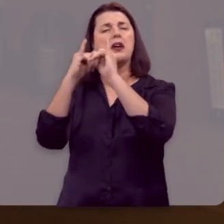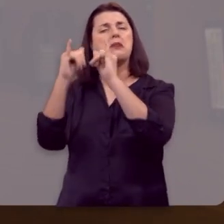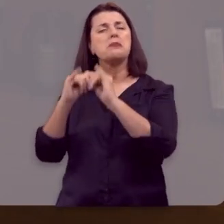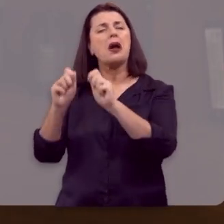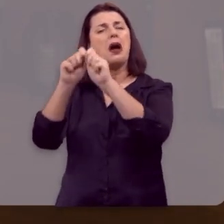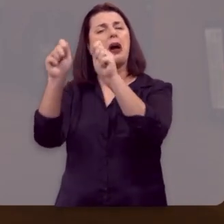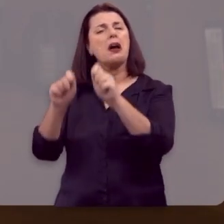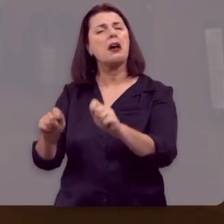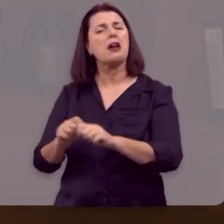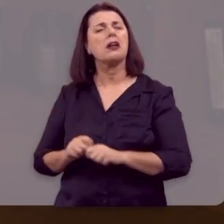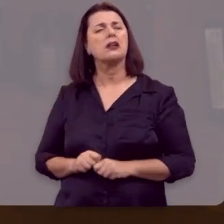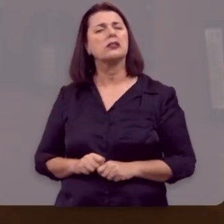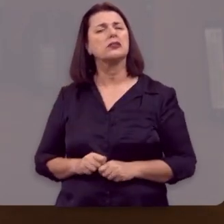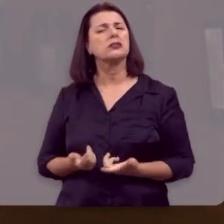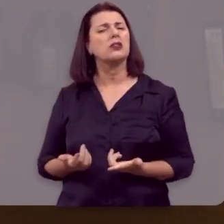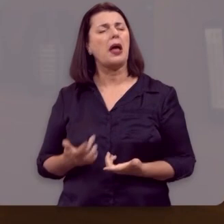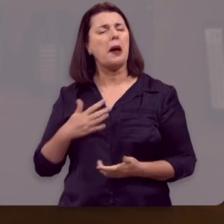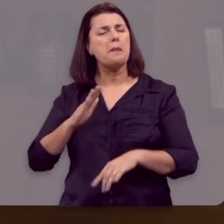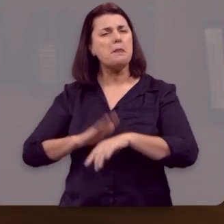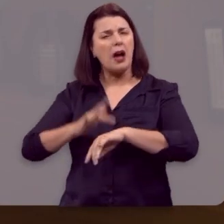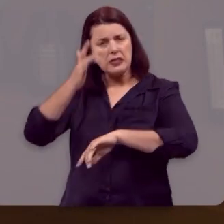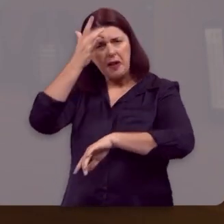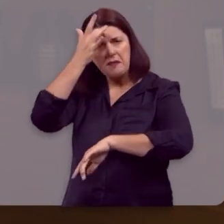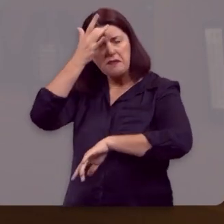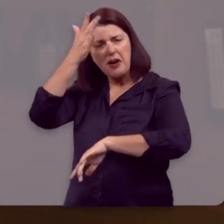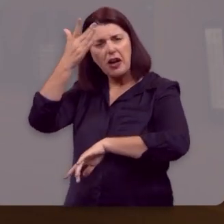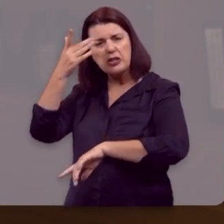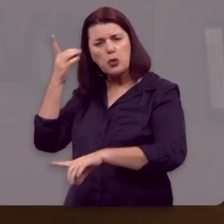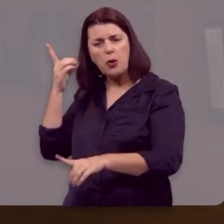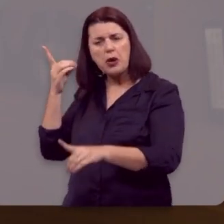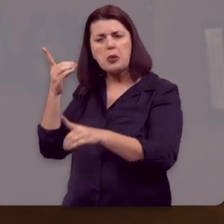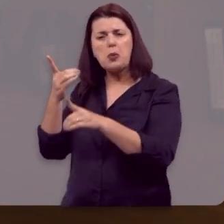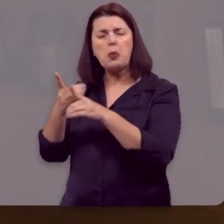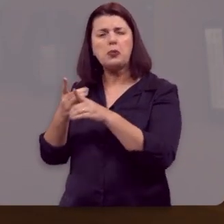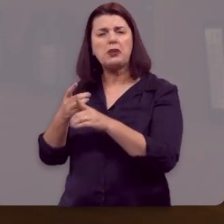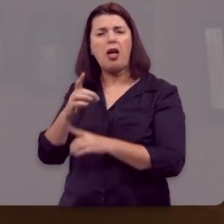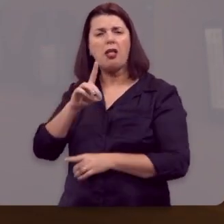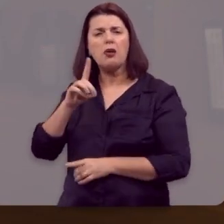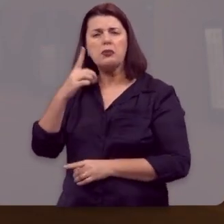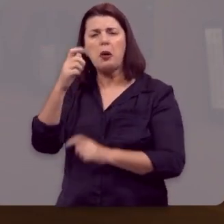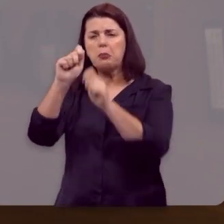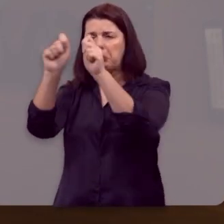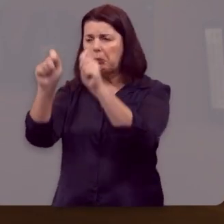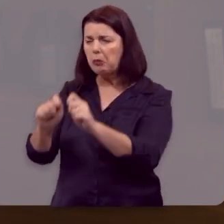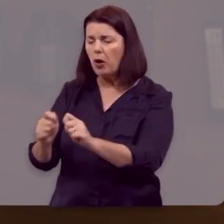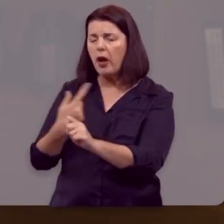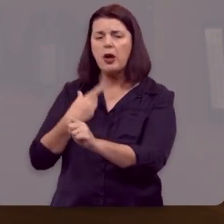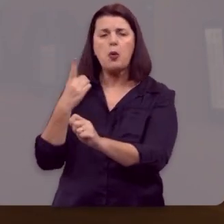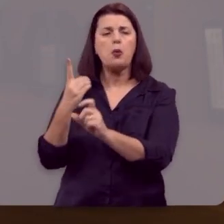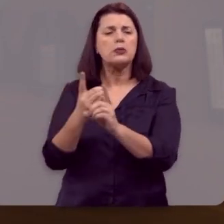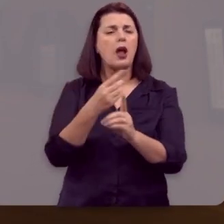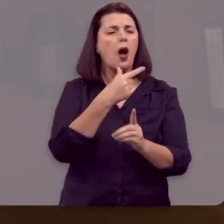Xenofonte chegou a dizer que era mais fácil encontrar um deus em Atenas do que um homem.